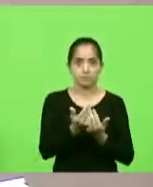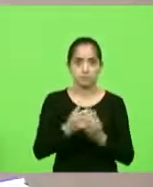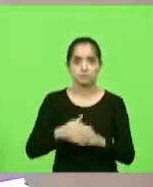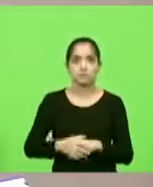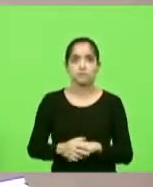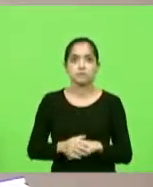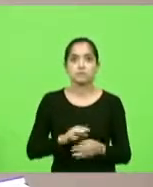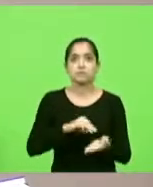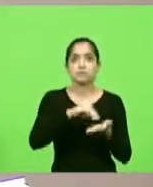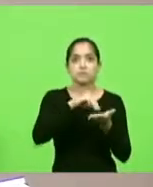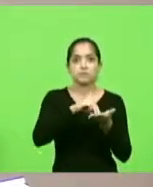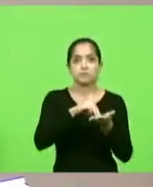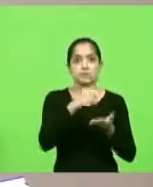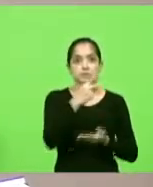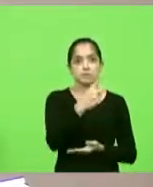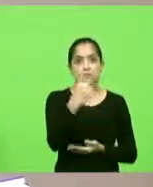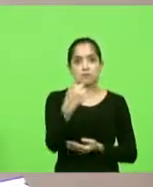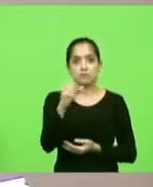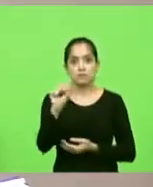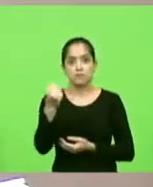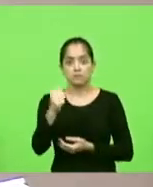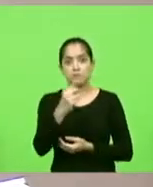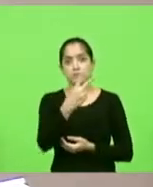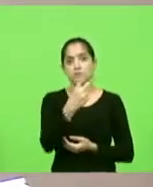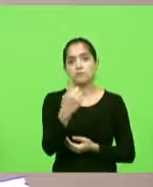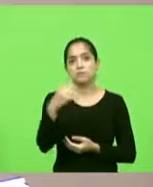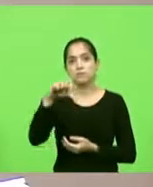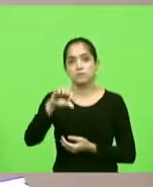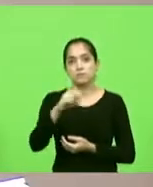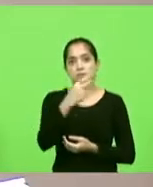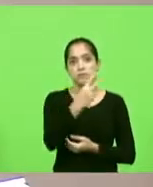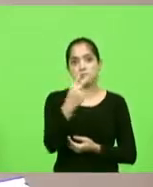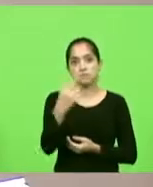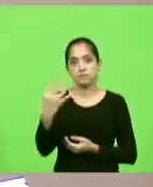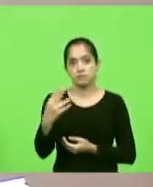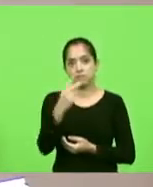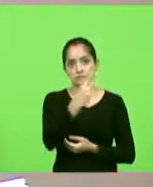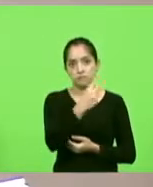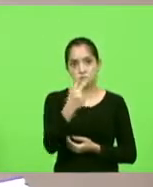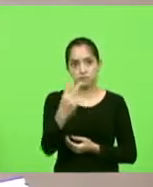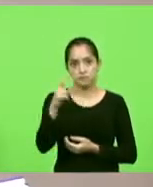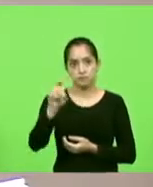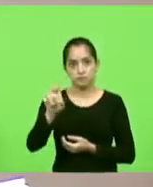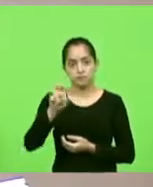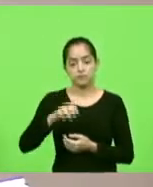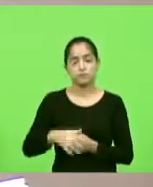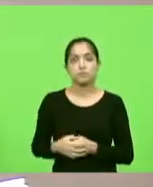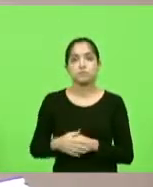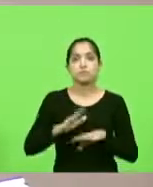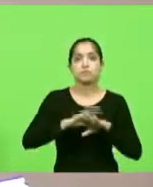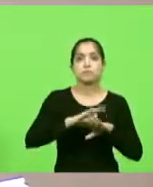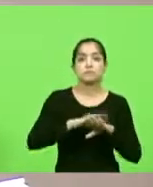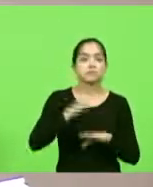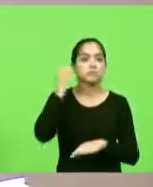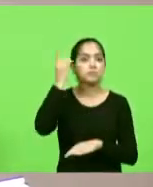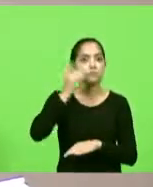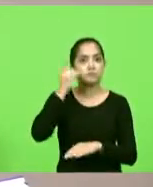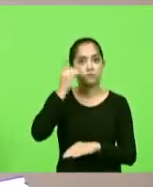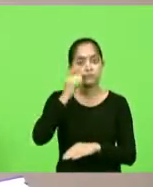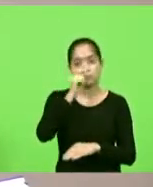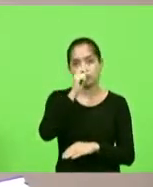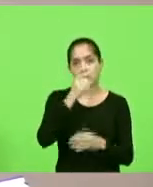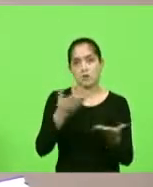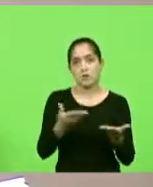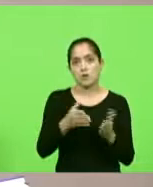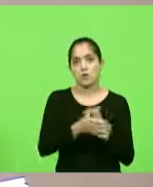unanimidade. Moções 218, 219, 224 e 225. Autor deputado João Amin, cumprimentando